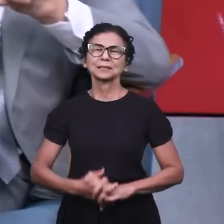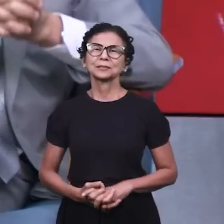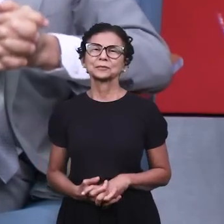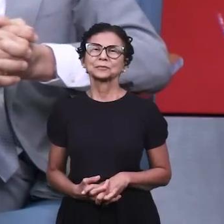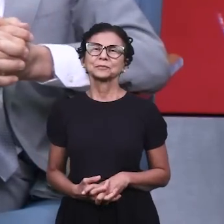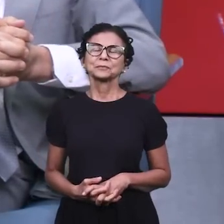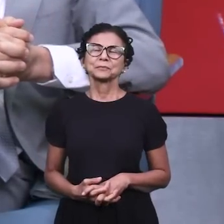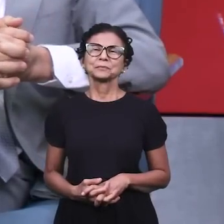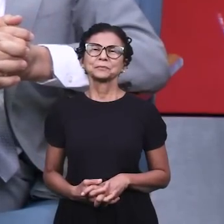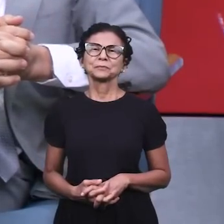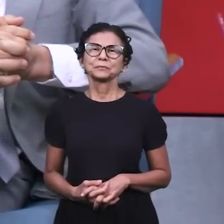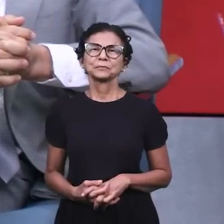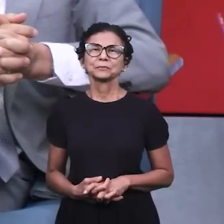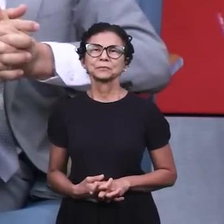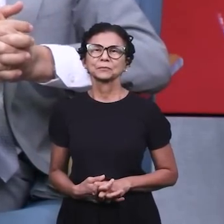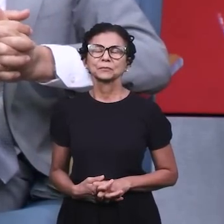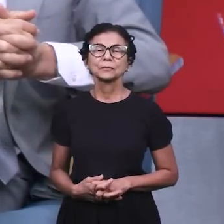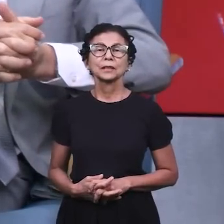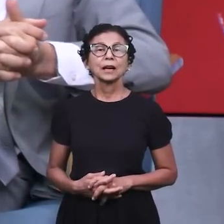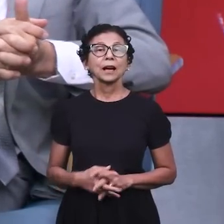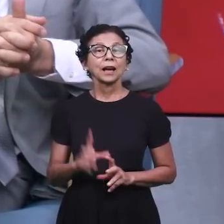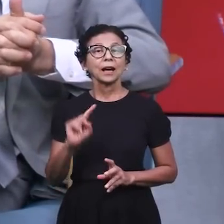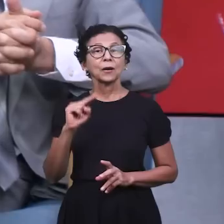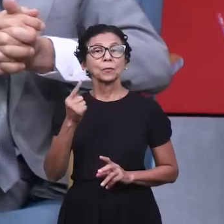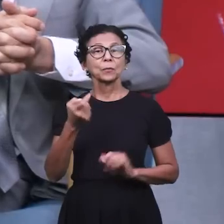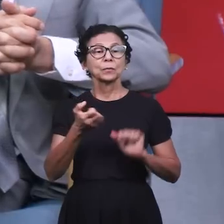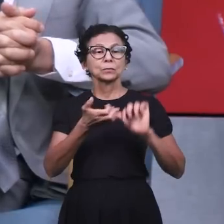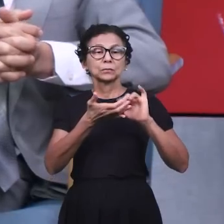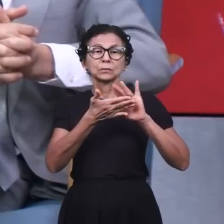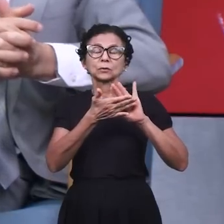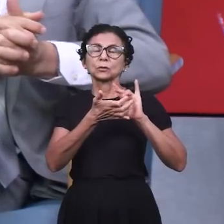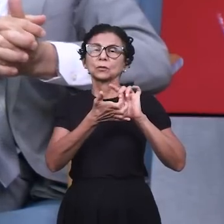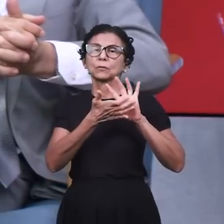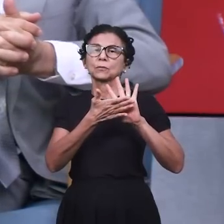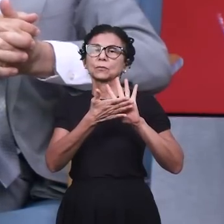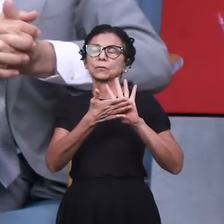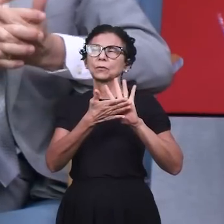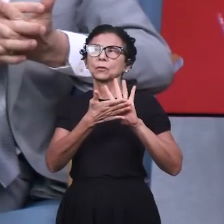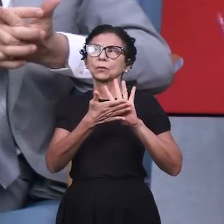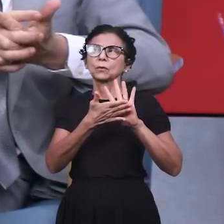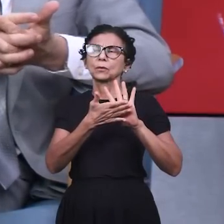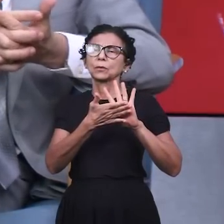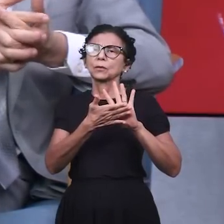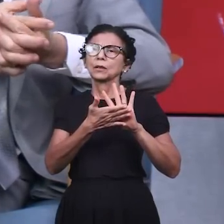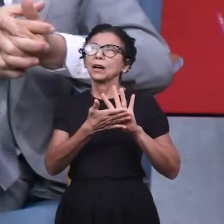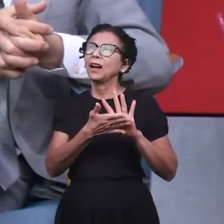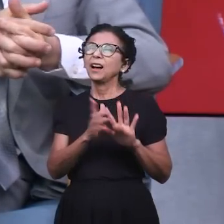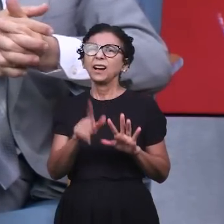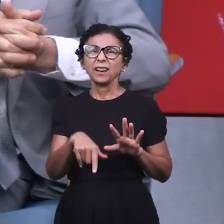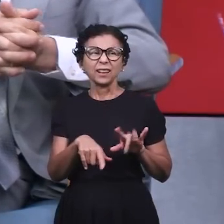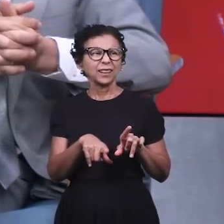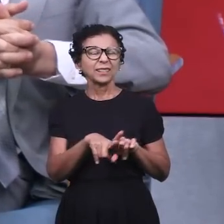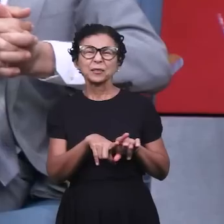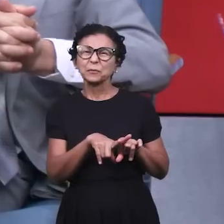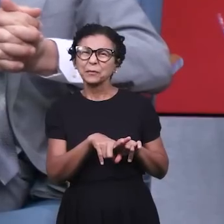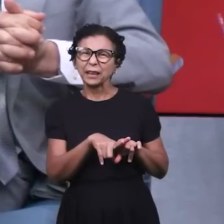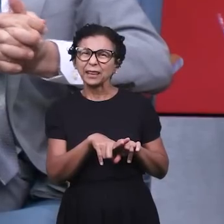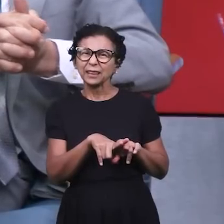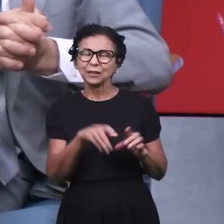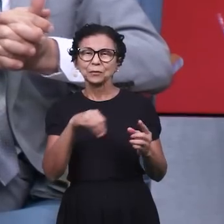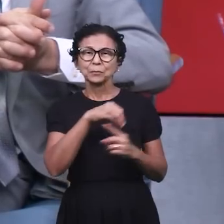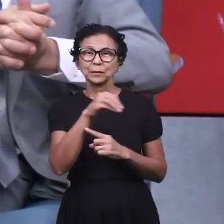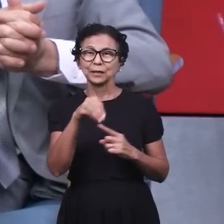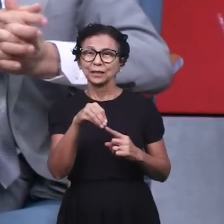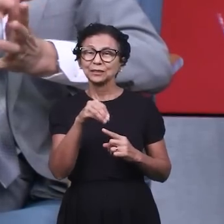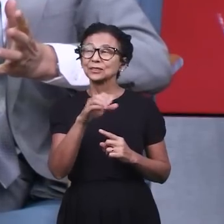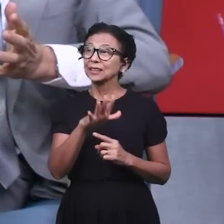de graça. Vamos falar sobre louvor. Como é que o louvor é também